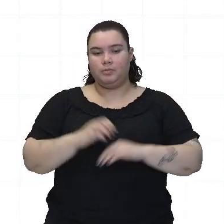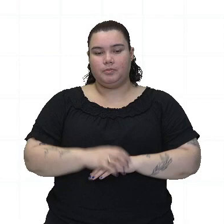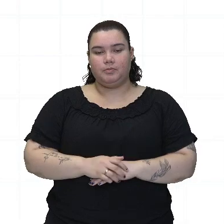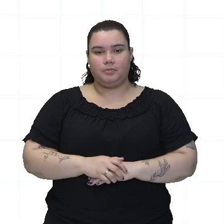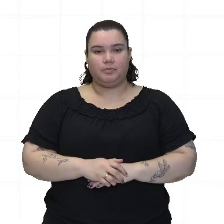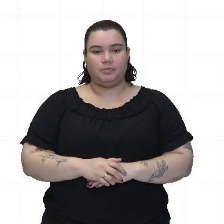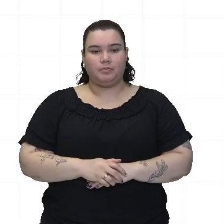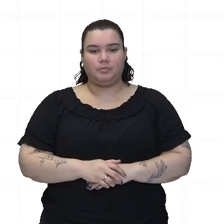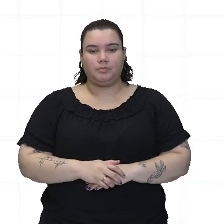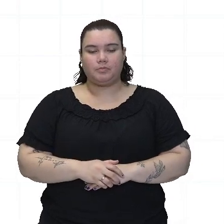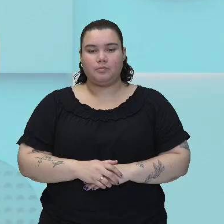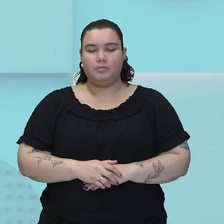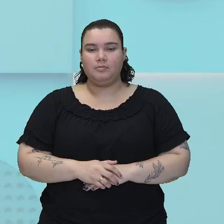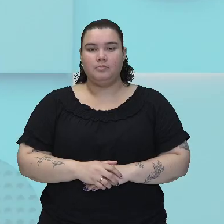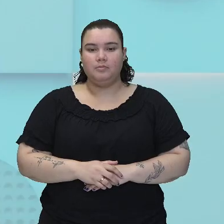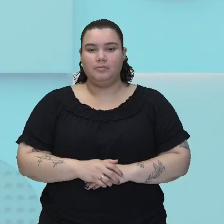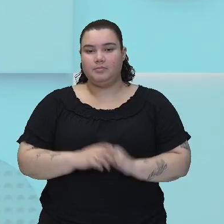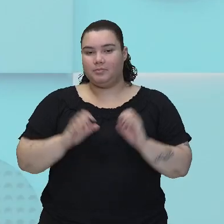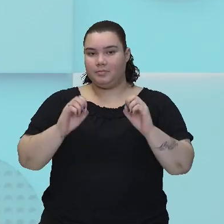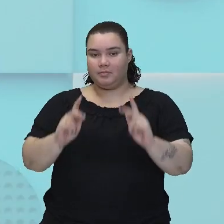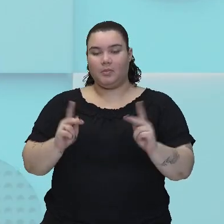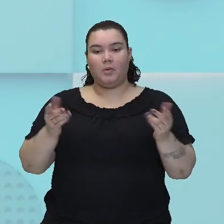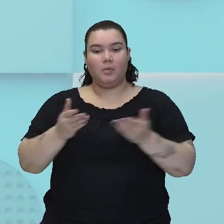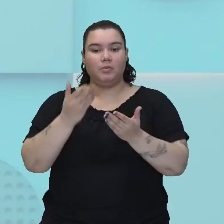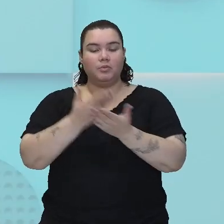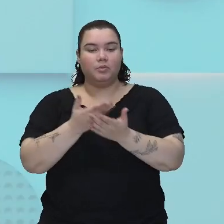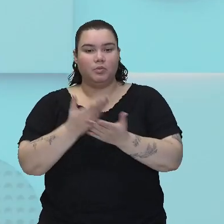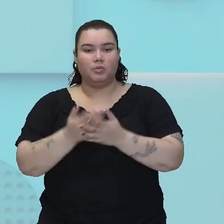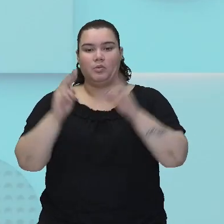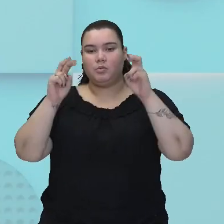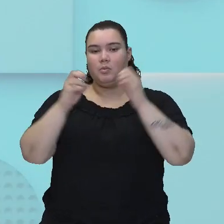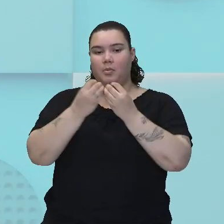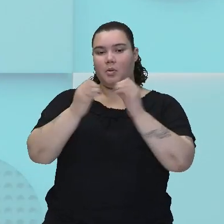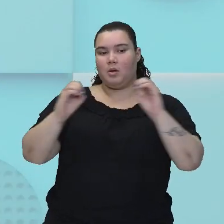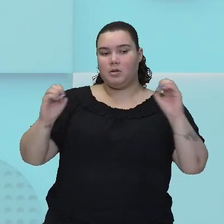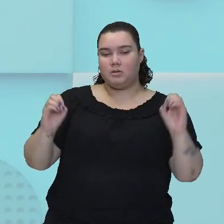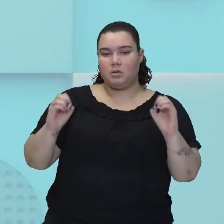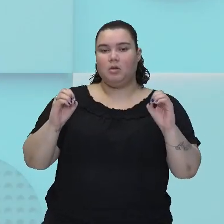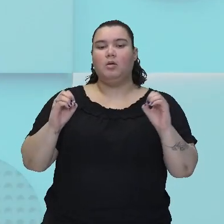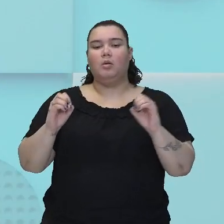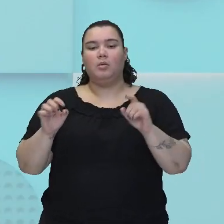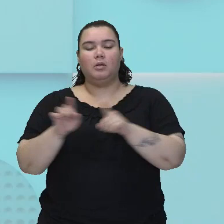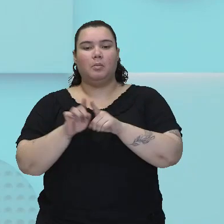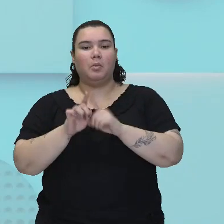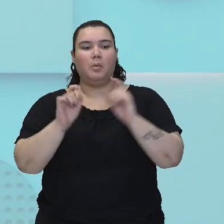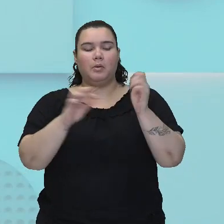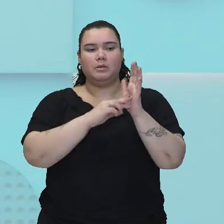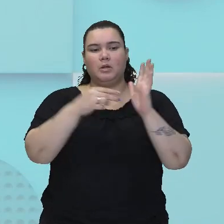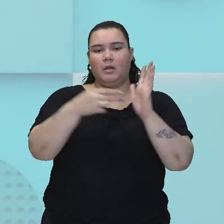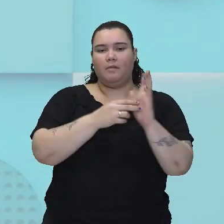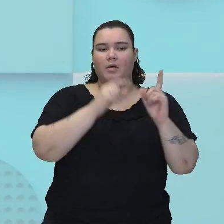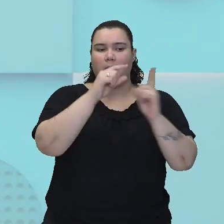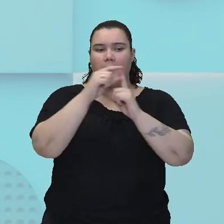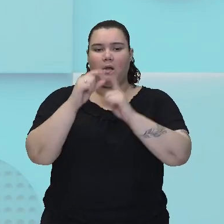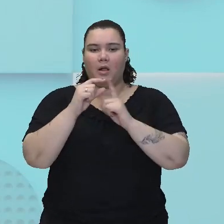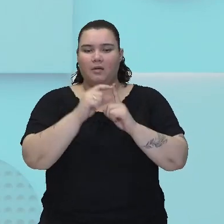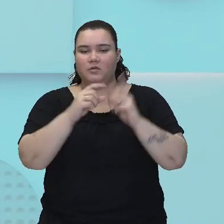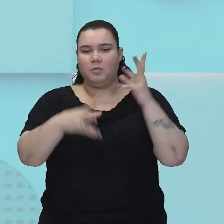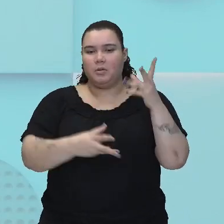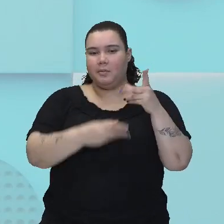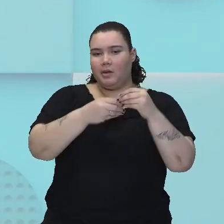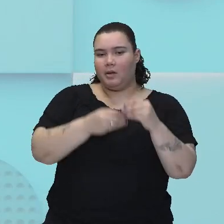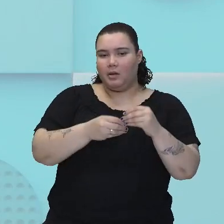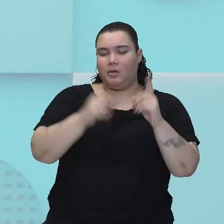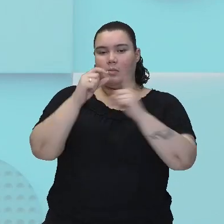oração. Então a gente vai ver um pouquinho sobre oração, vai lembrar o que são termos acessórios, o que são os